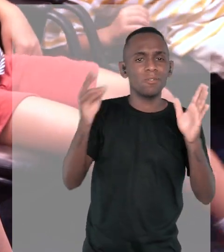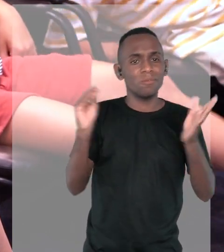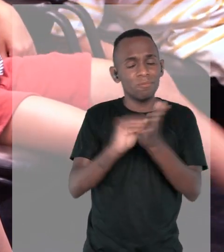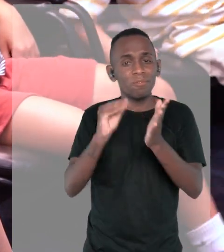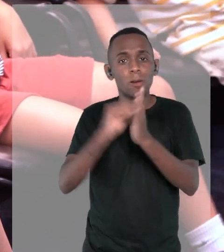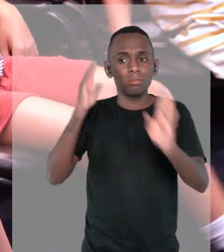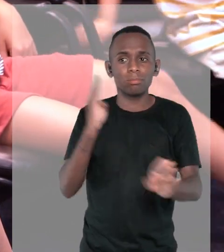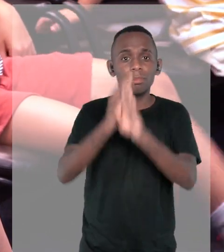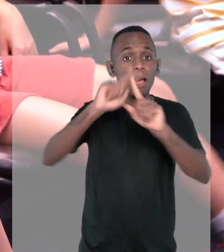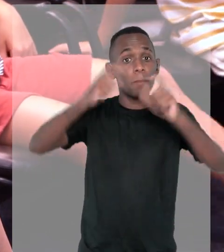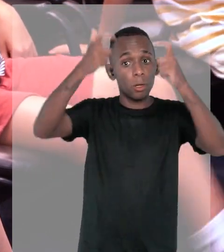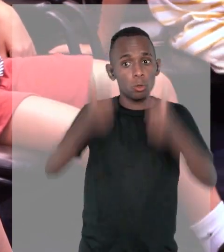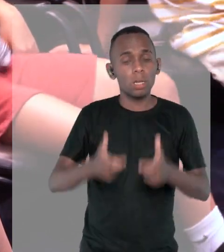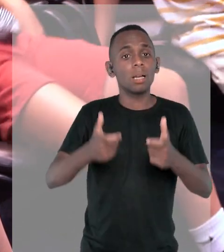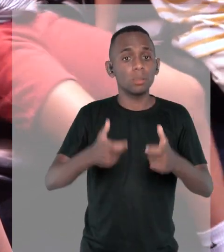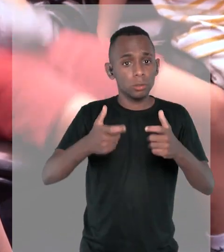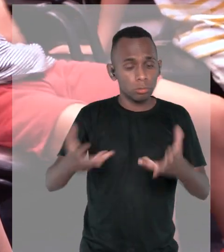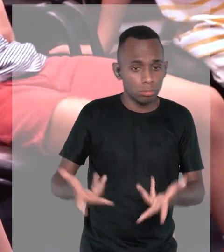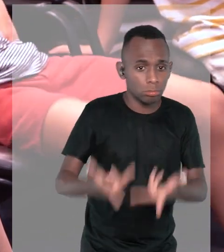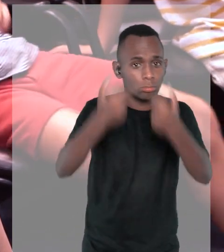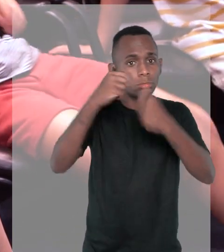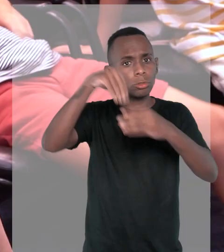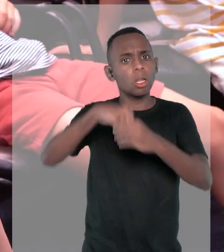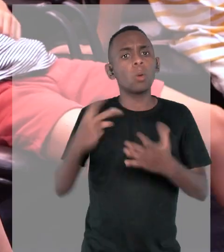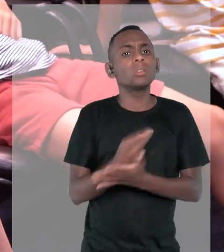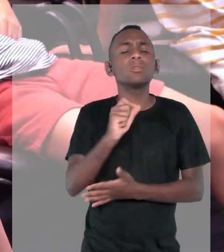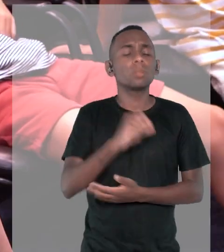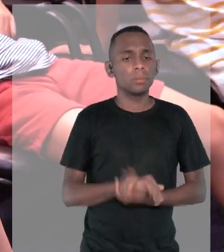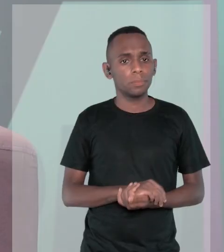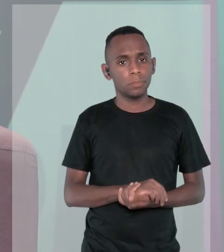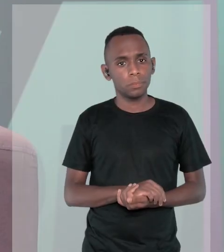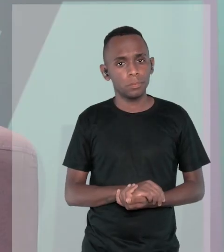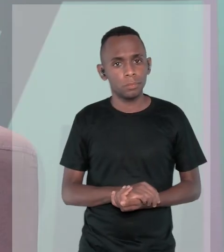desencontrada no lugar onde era para ser tudo super apurado internamente. O que acontece?